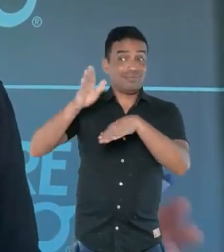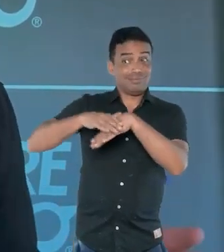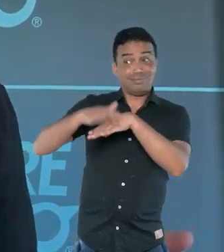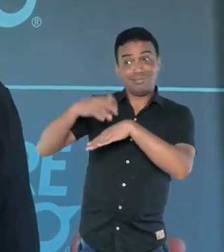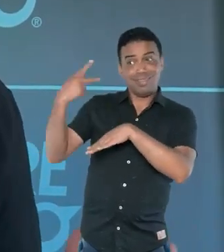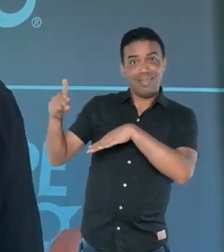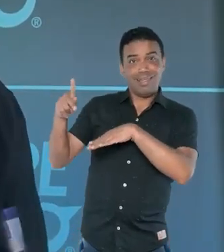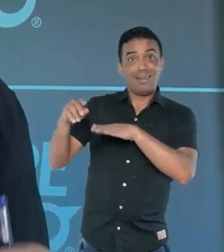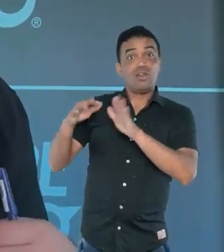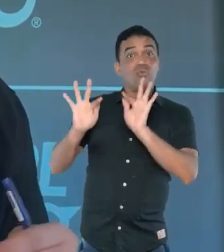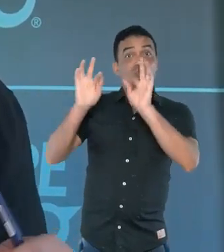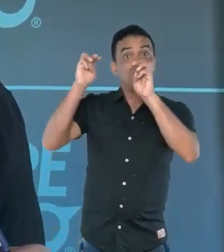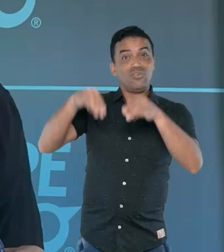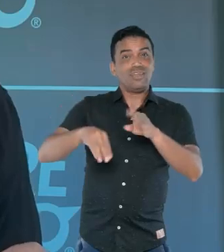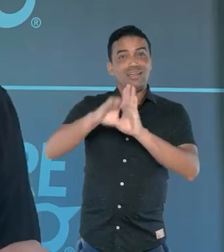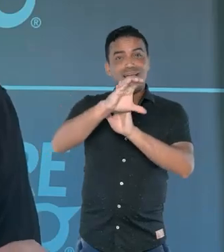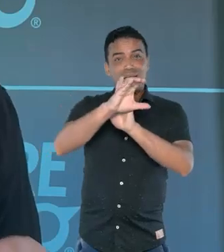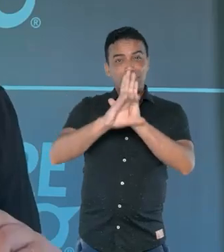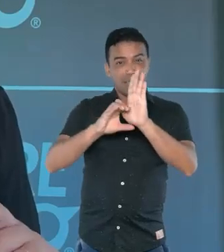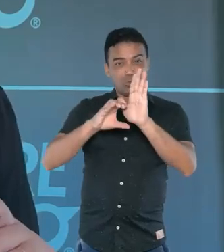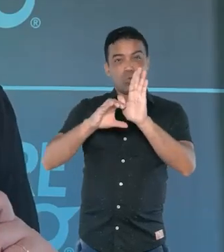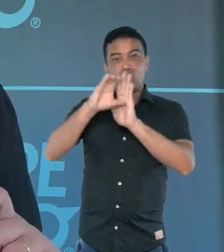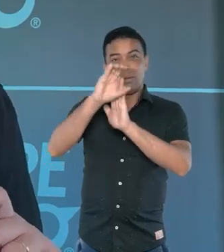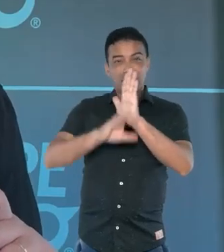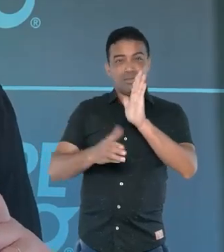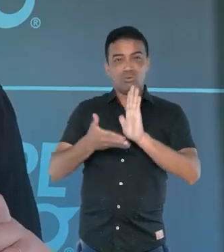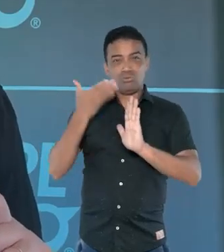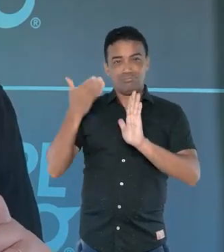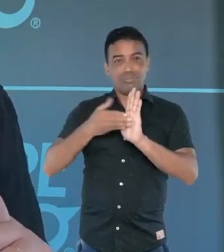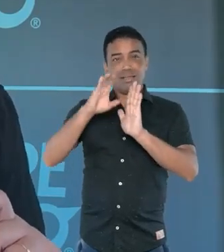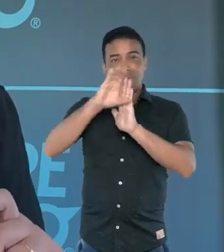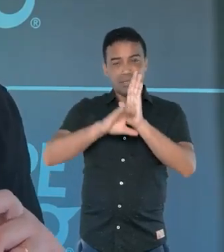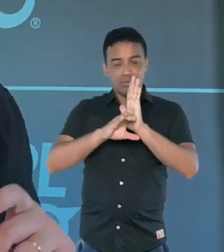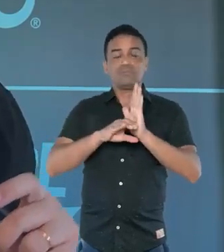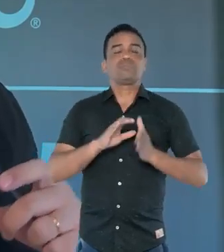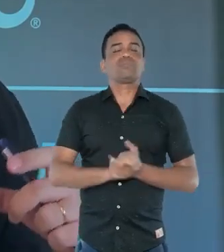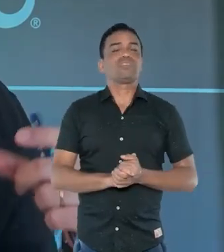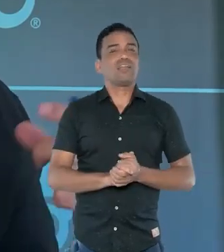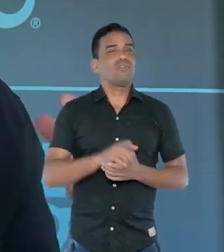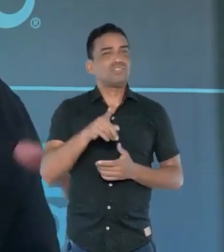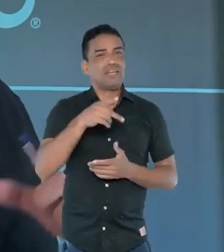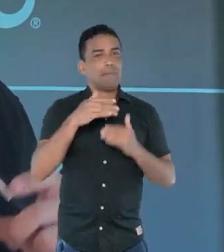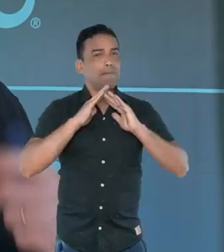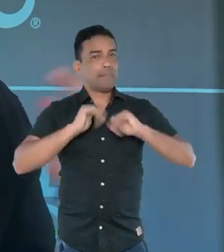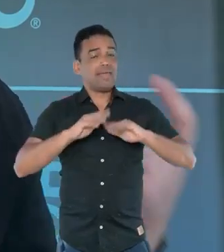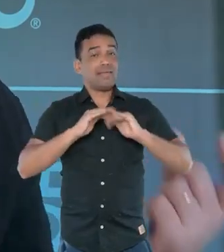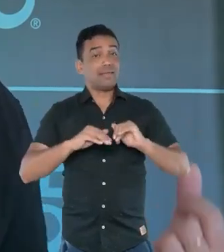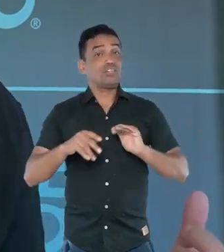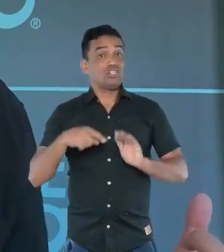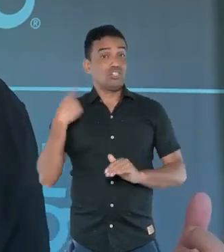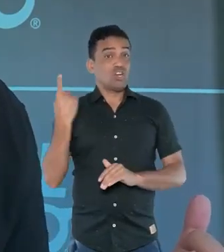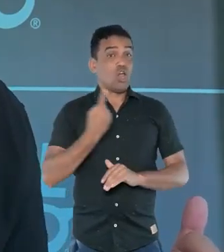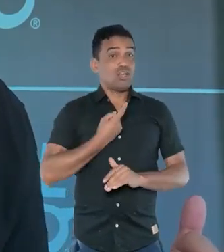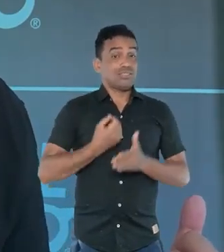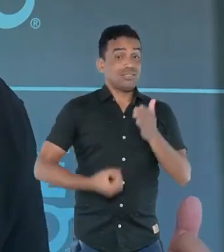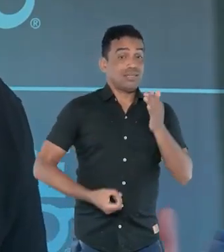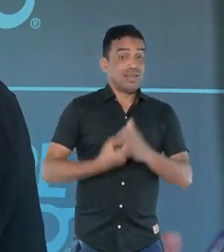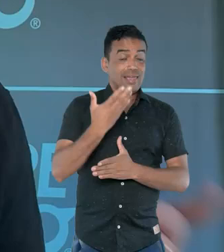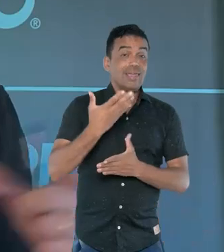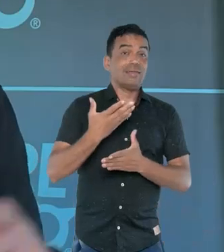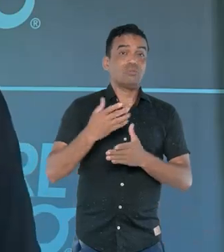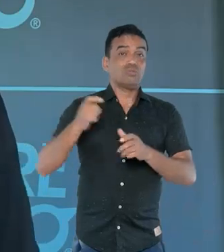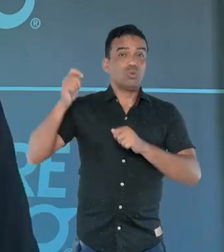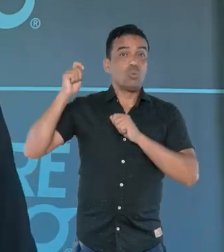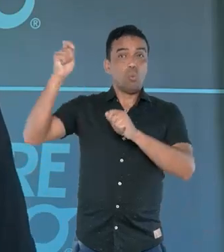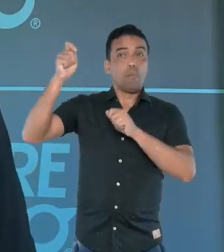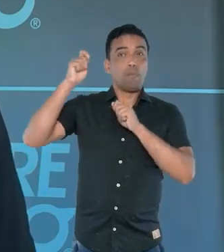super interessante que tem um exercício que você pede para que nós criemos um manifesto pessoal, e em